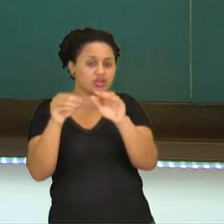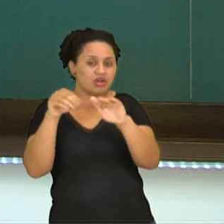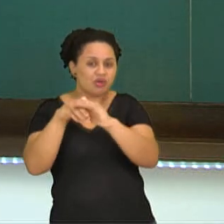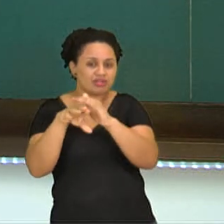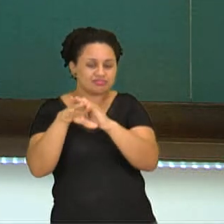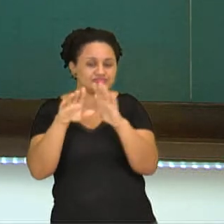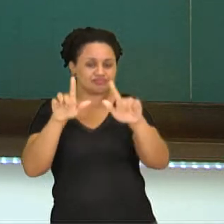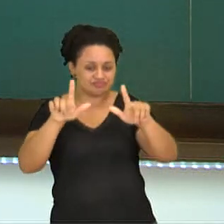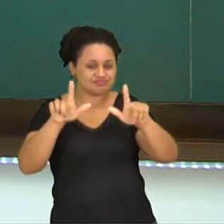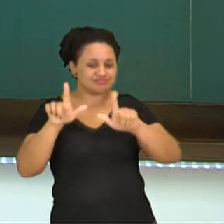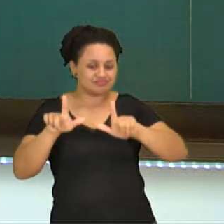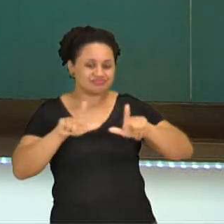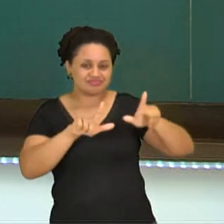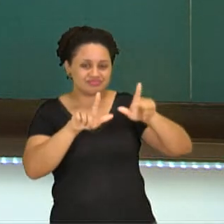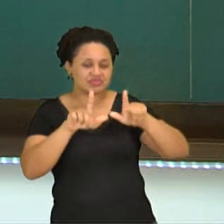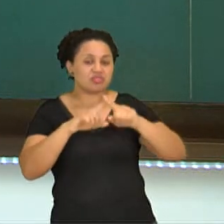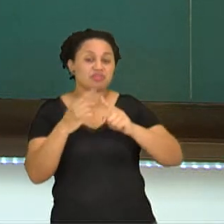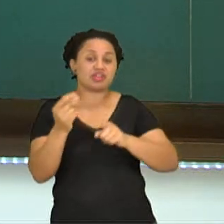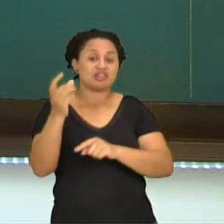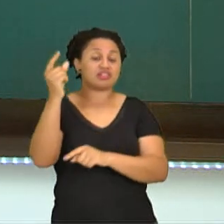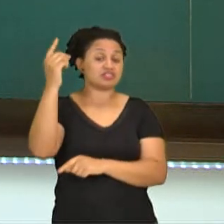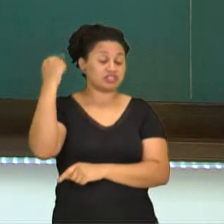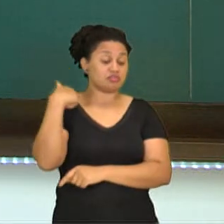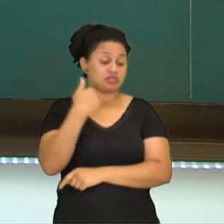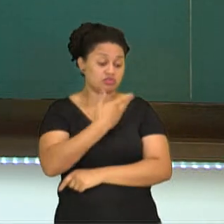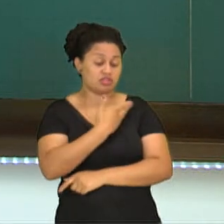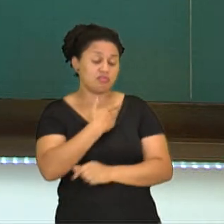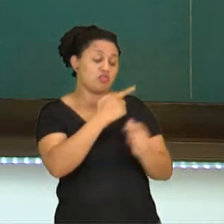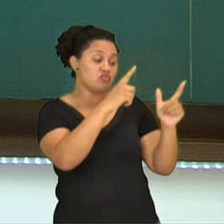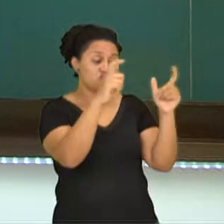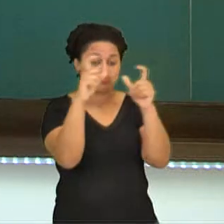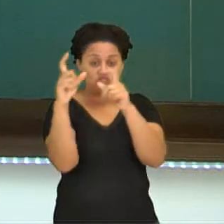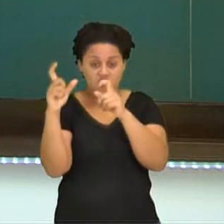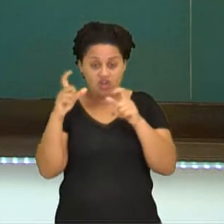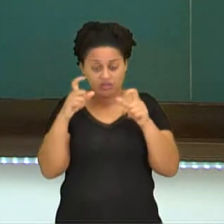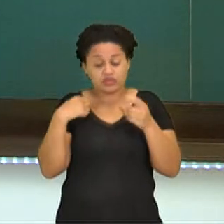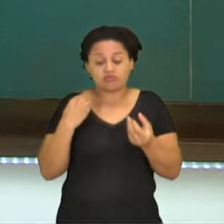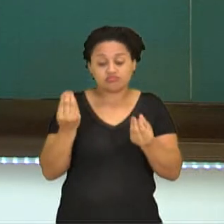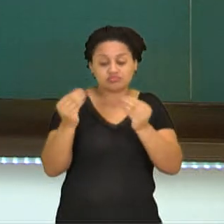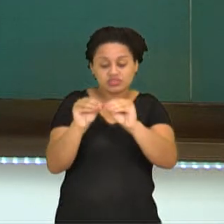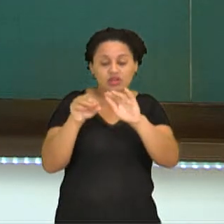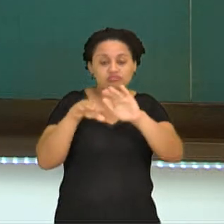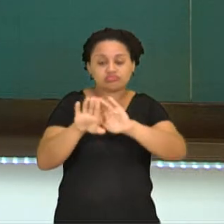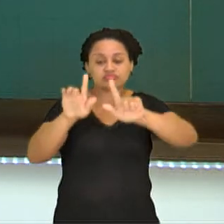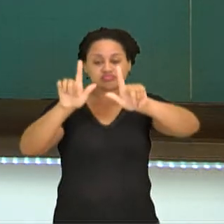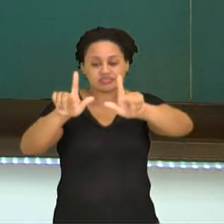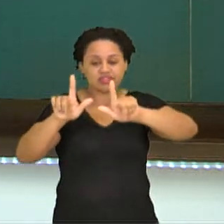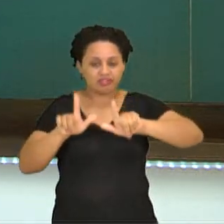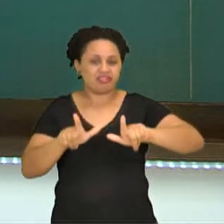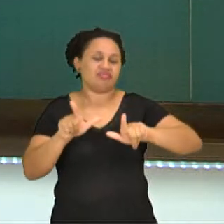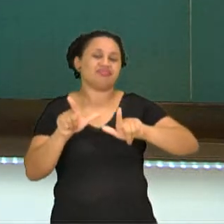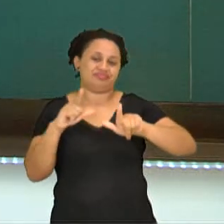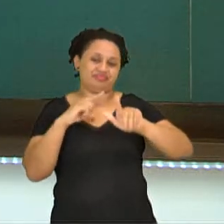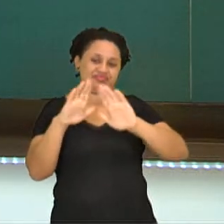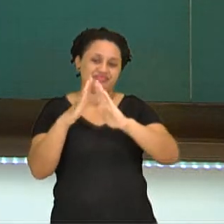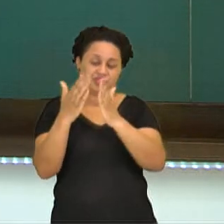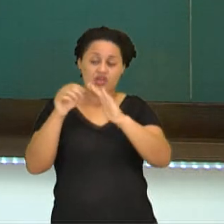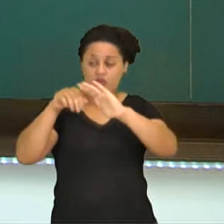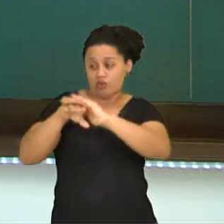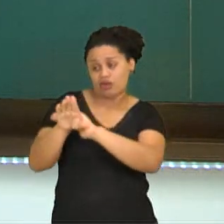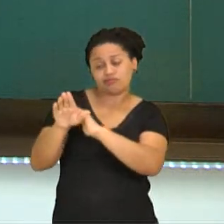Então, o que ele está falando? Que antigamente os amigos tiravam foto e postavam nos seus álbuns, que ficavam